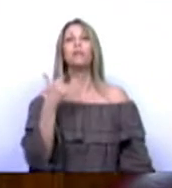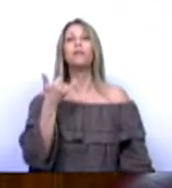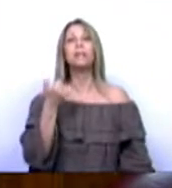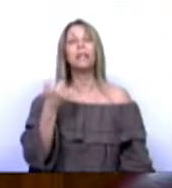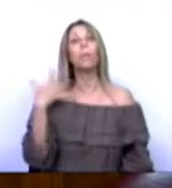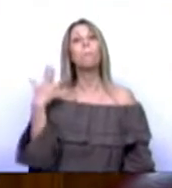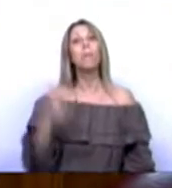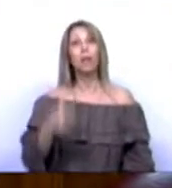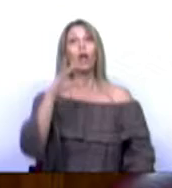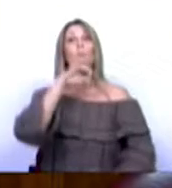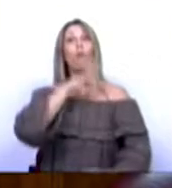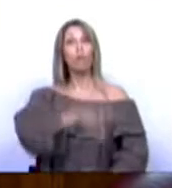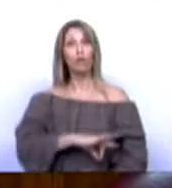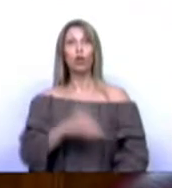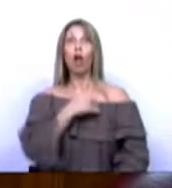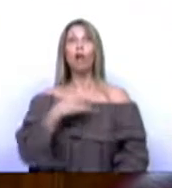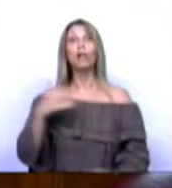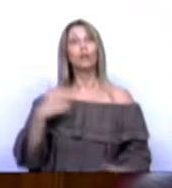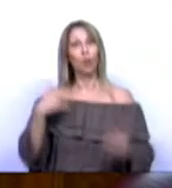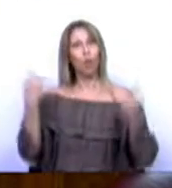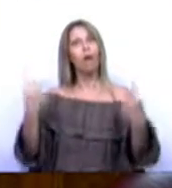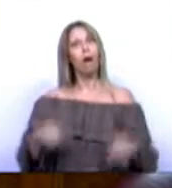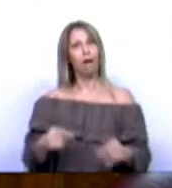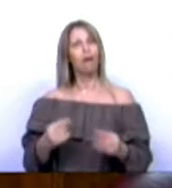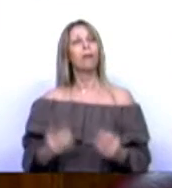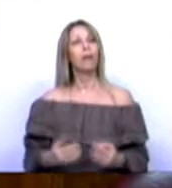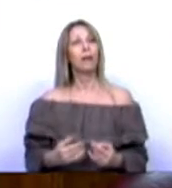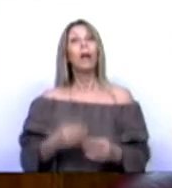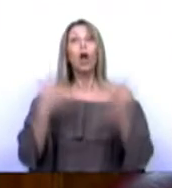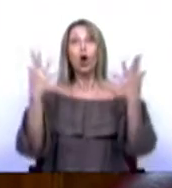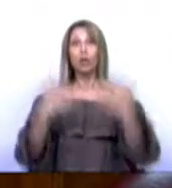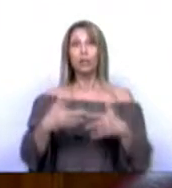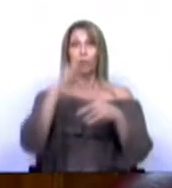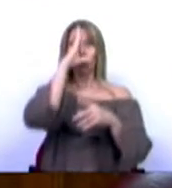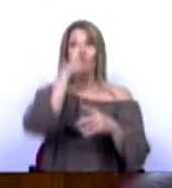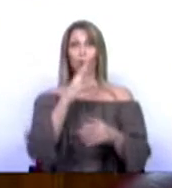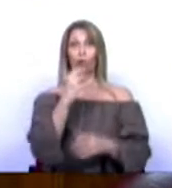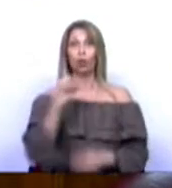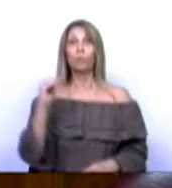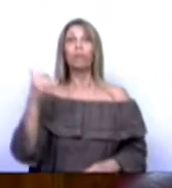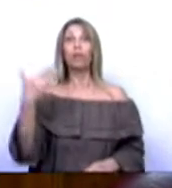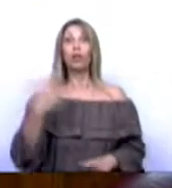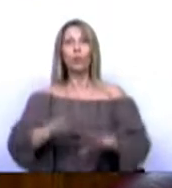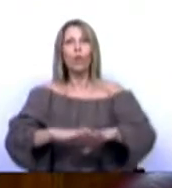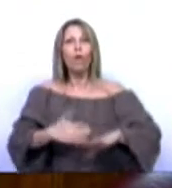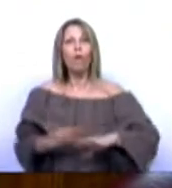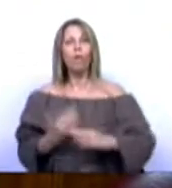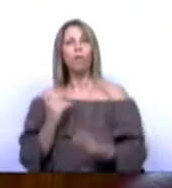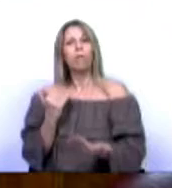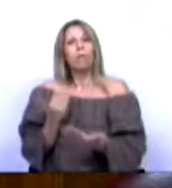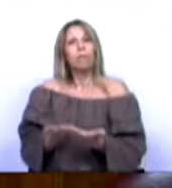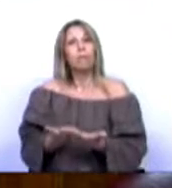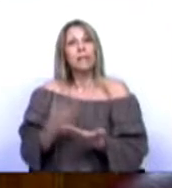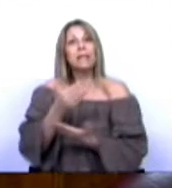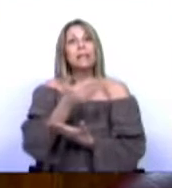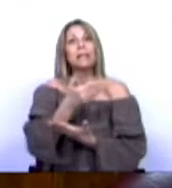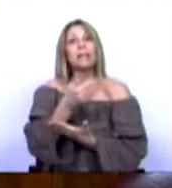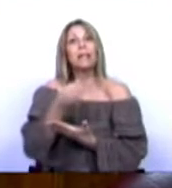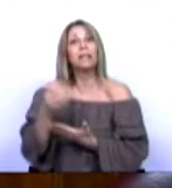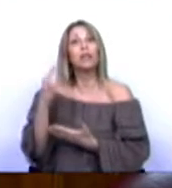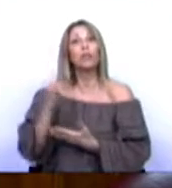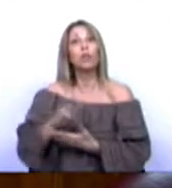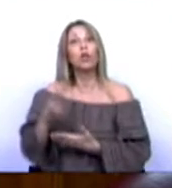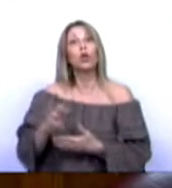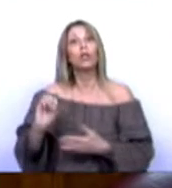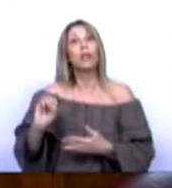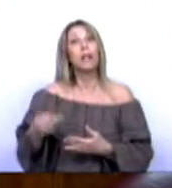saúde e que o Orçamento de Estado para 2021 veio reforçar em mais 700 milhões de